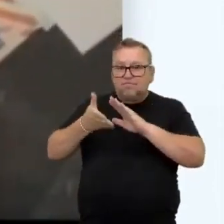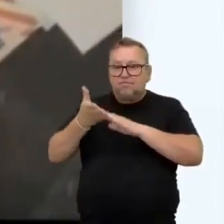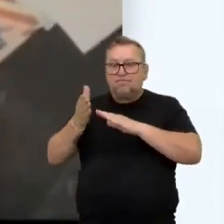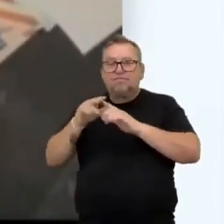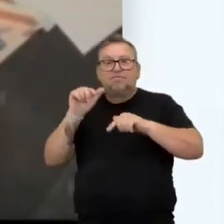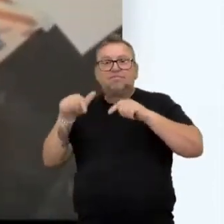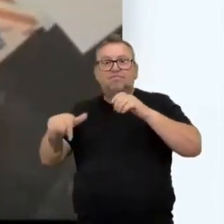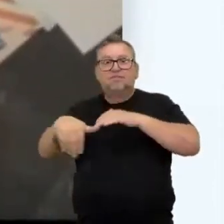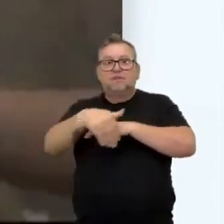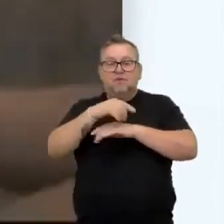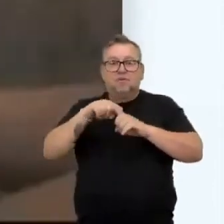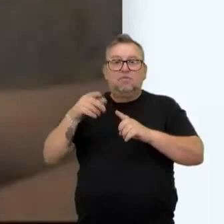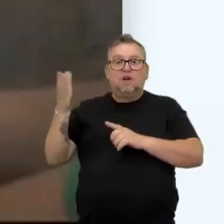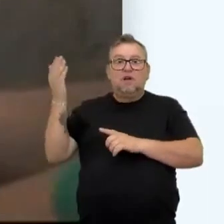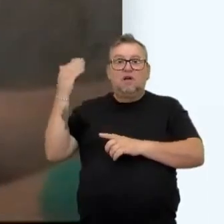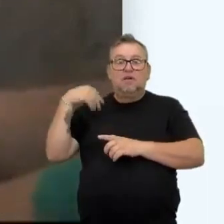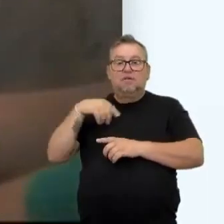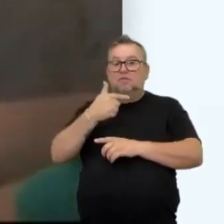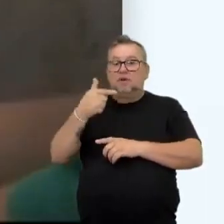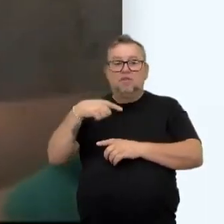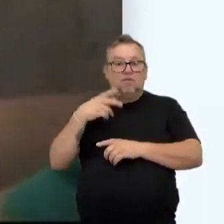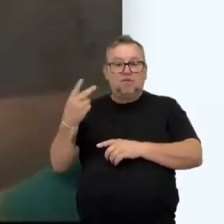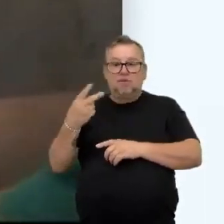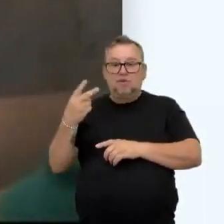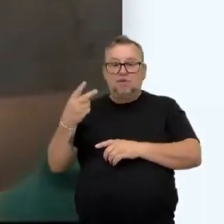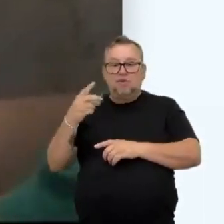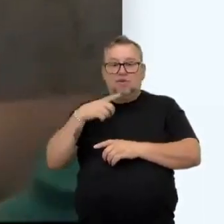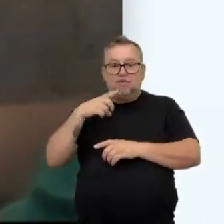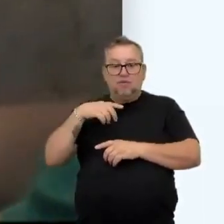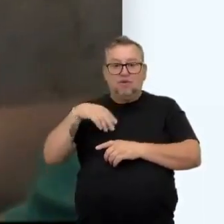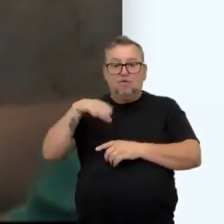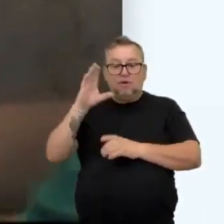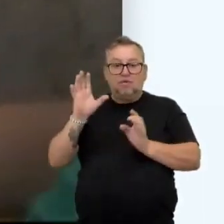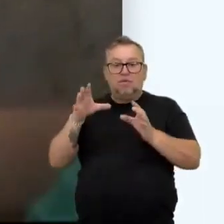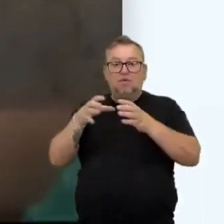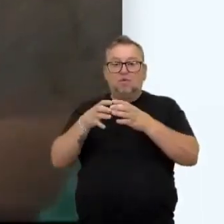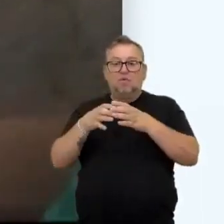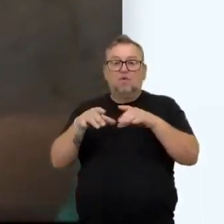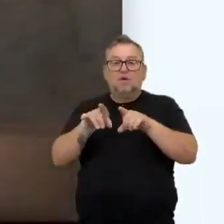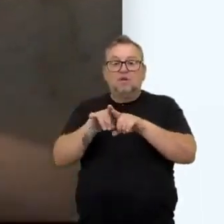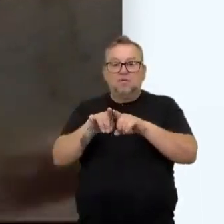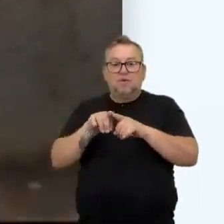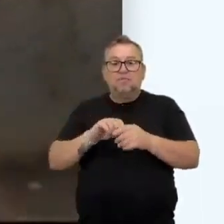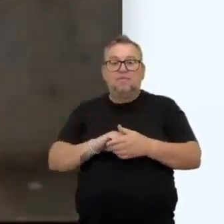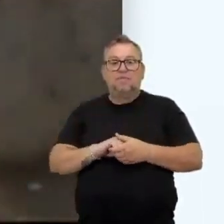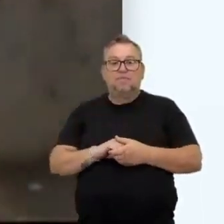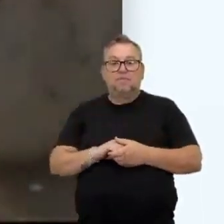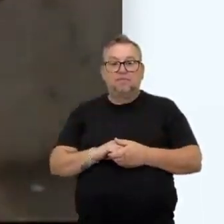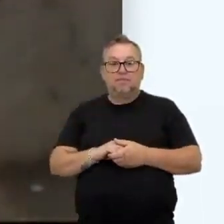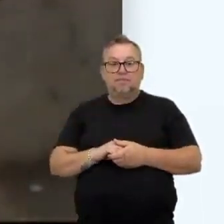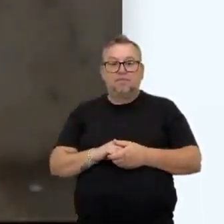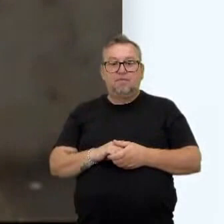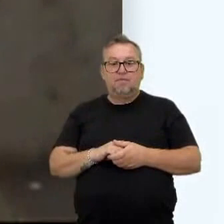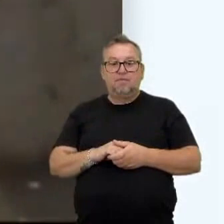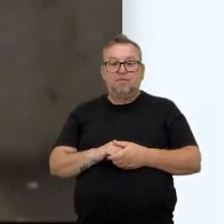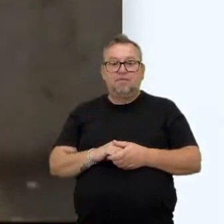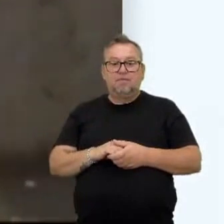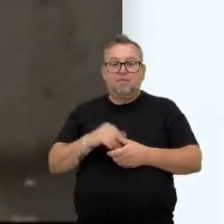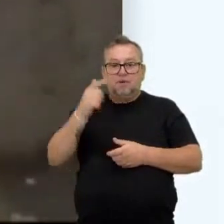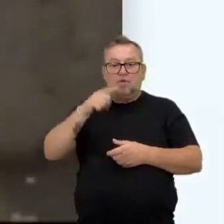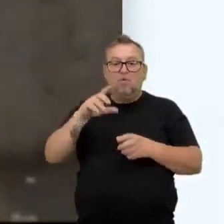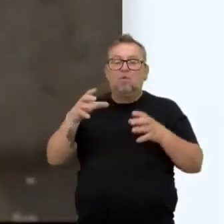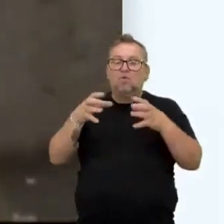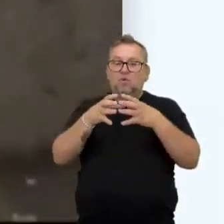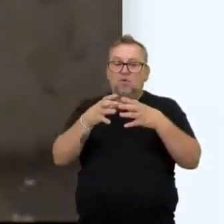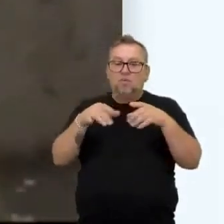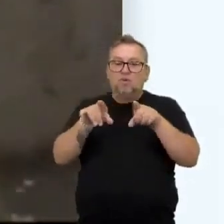rua. Na época, não eram só nós dois. Tinha mais uma turma grandona. Que era um outro grupo chamado. Que a